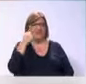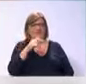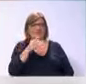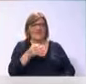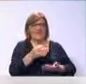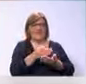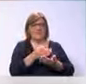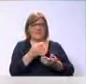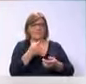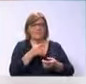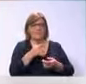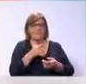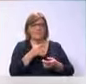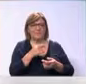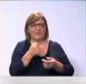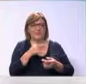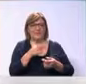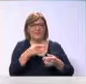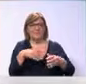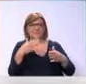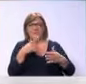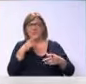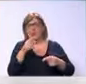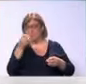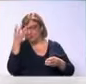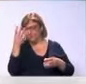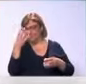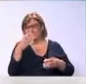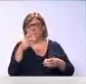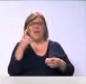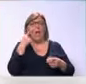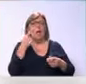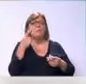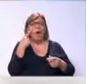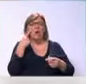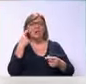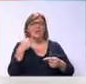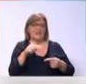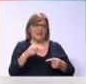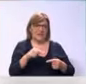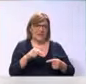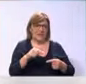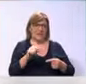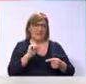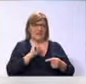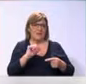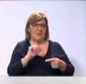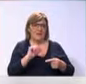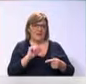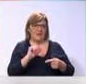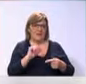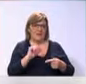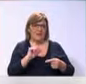cérebro já na mostra que não podendo ser capuco